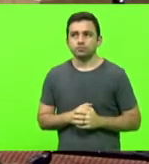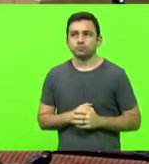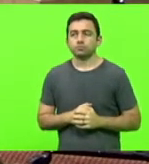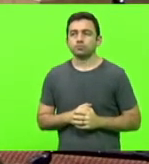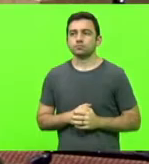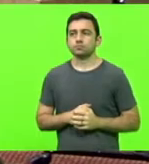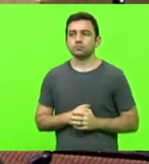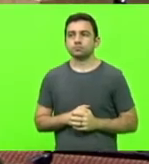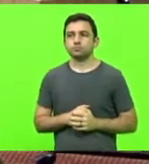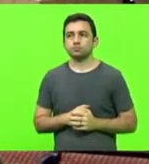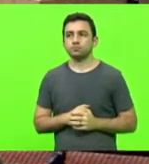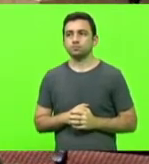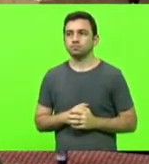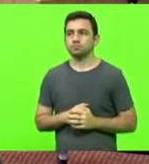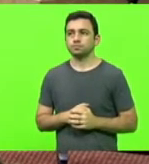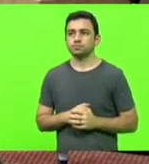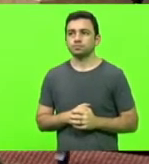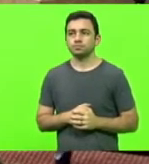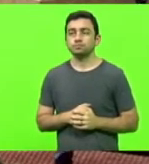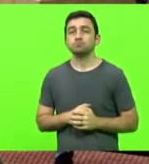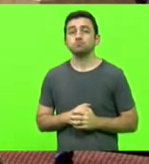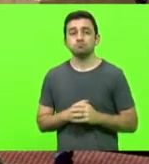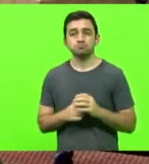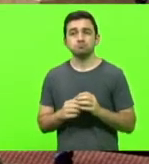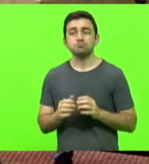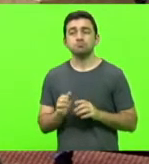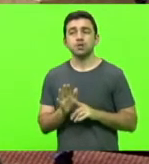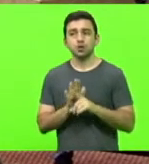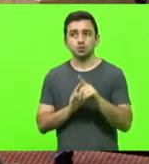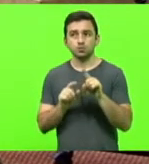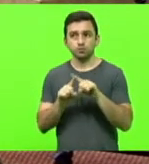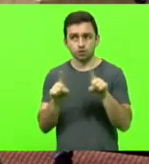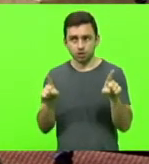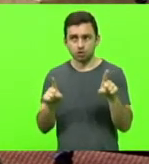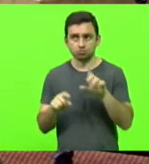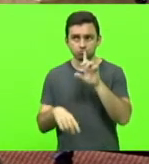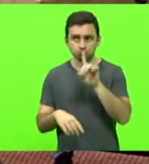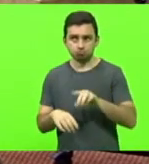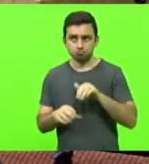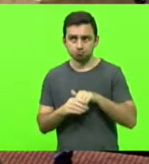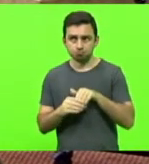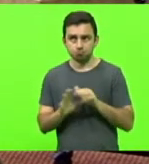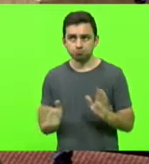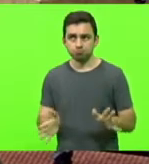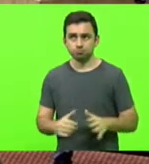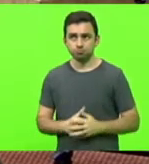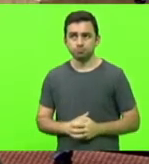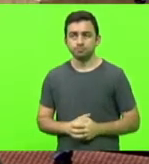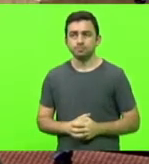Opa, para aí. Consulto, senhoras e senhores deputados, se todos exerceram seu direito de voto.